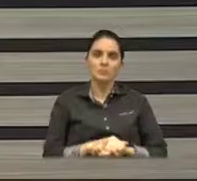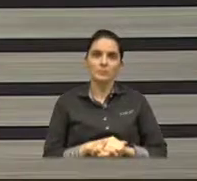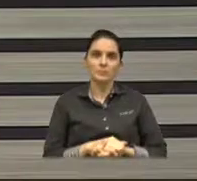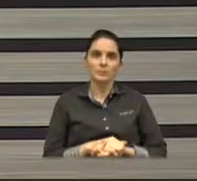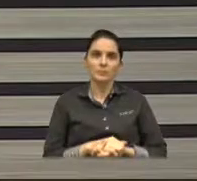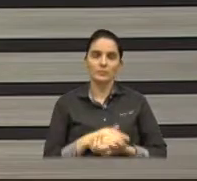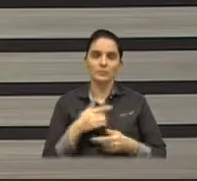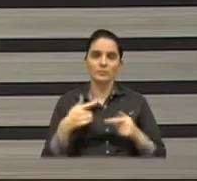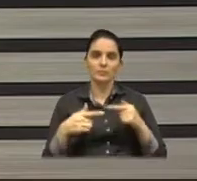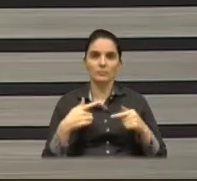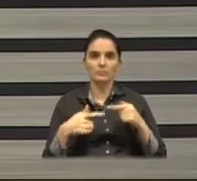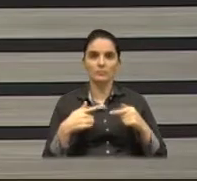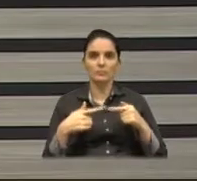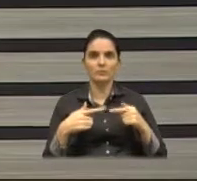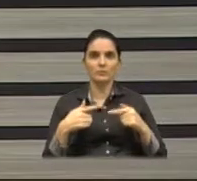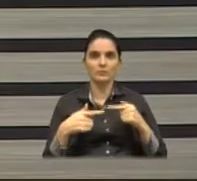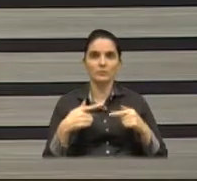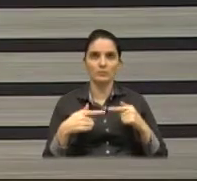Continue discussão.